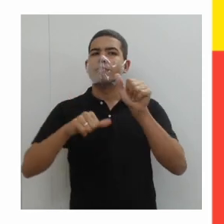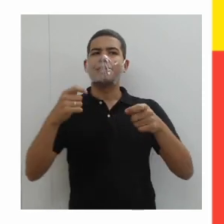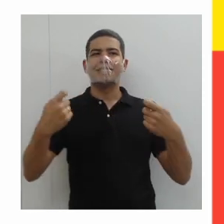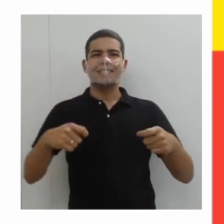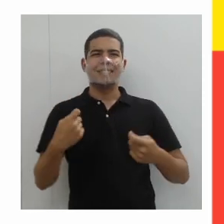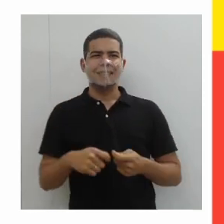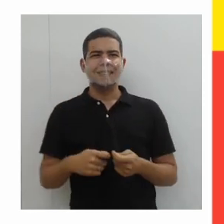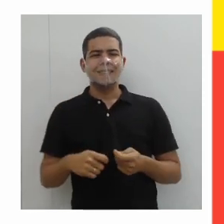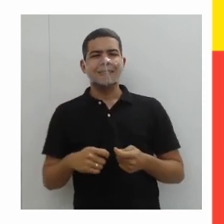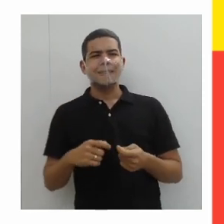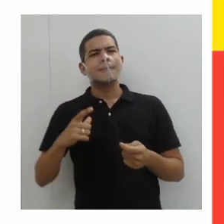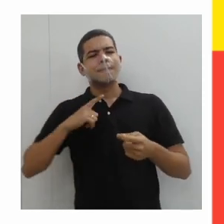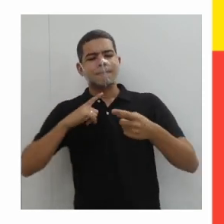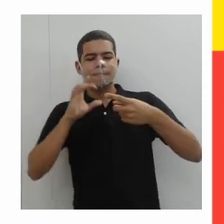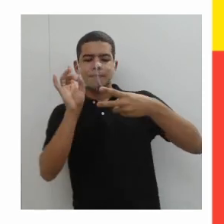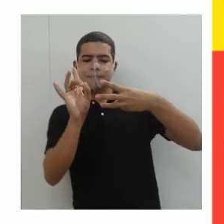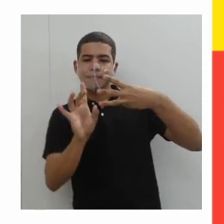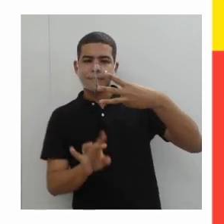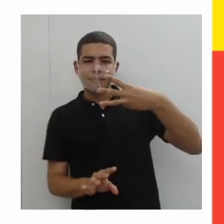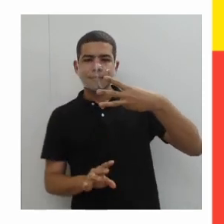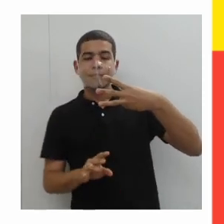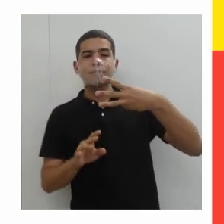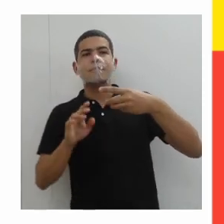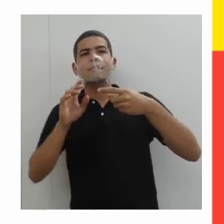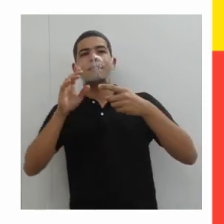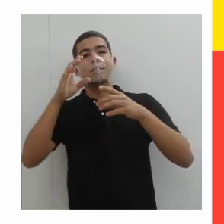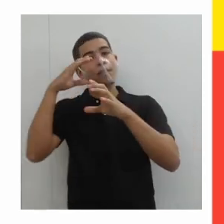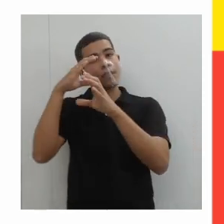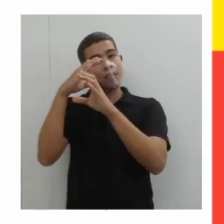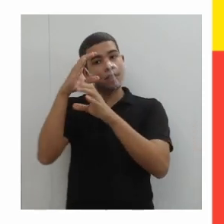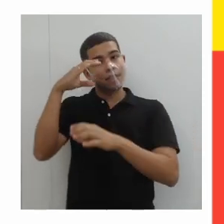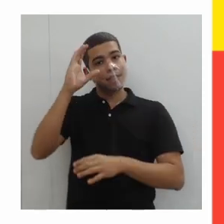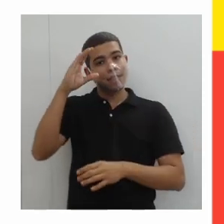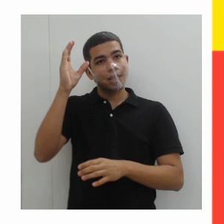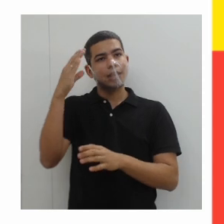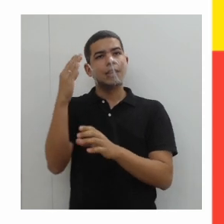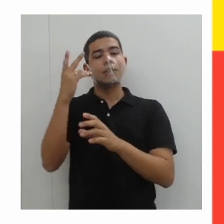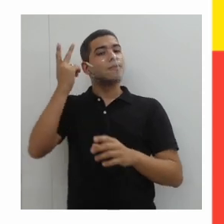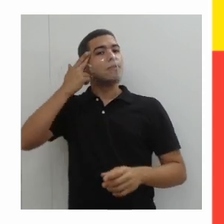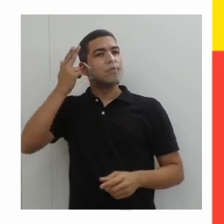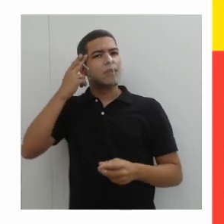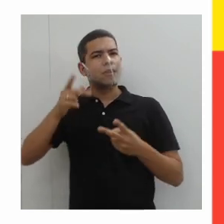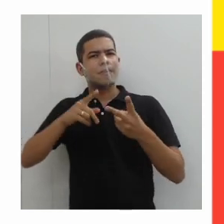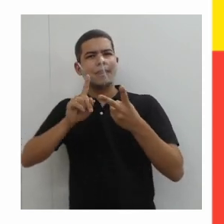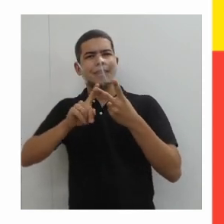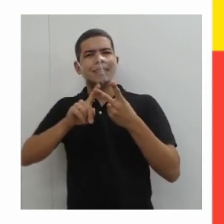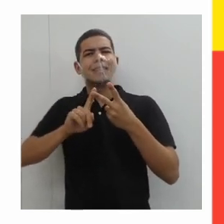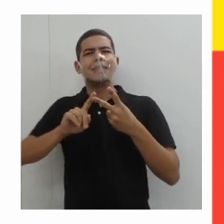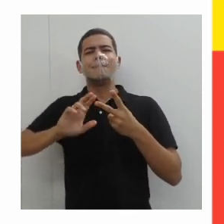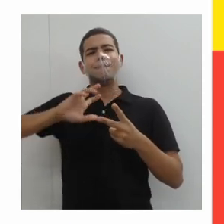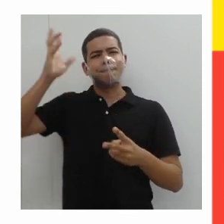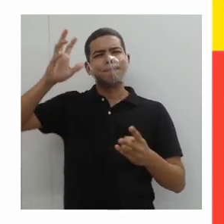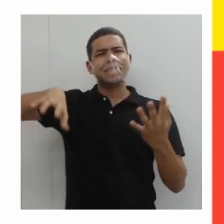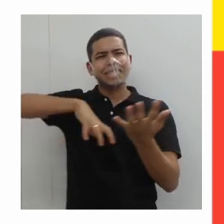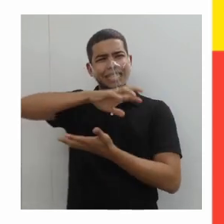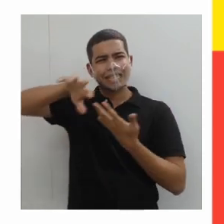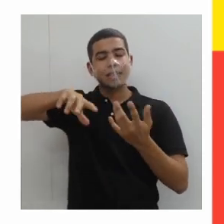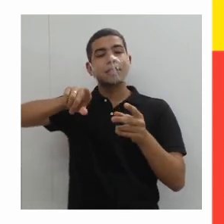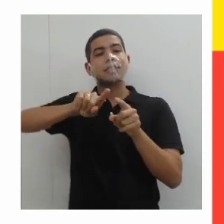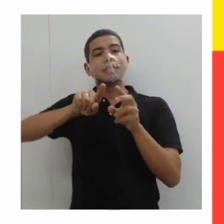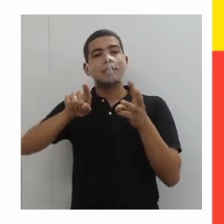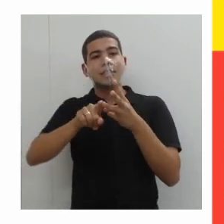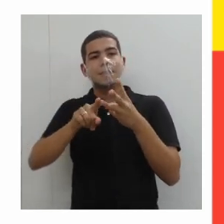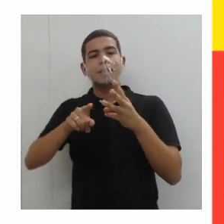E o paradigma ele tem três fases. Ele tem a fase da ciência normal, ele tem o momento de crise e ele tem a revolução